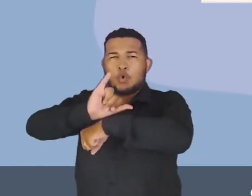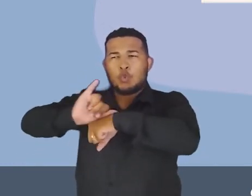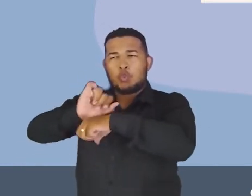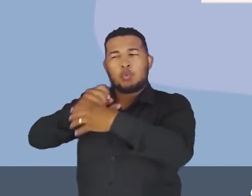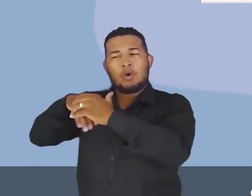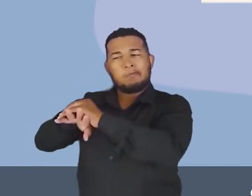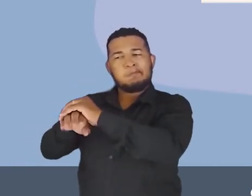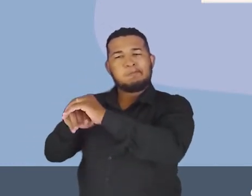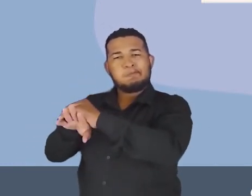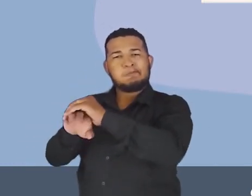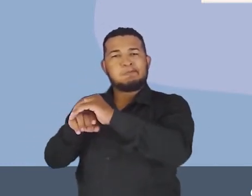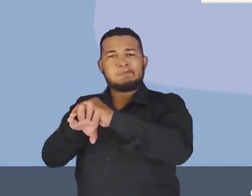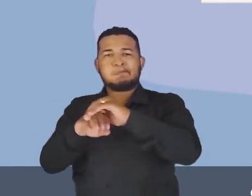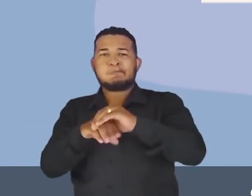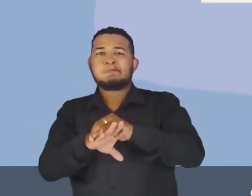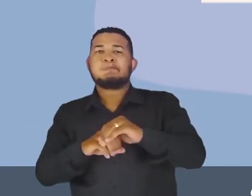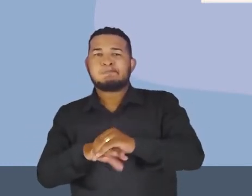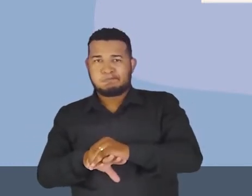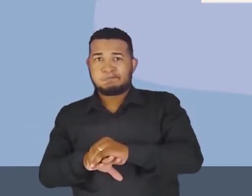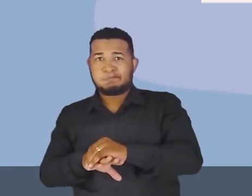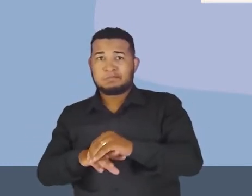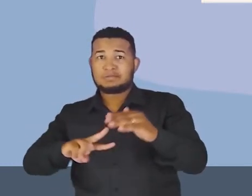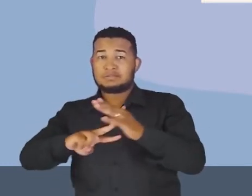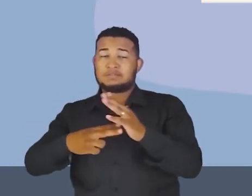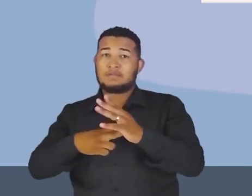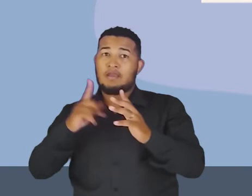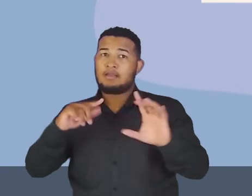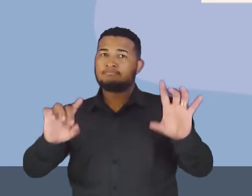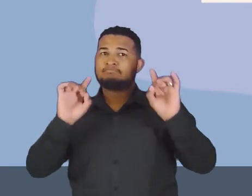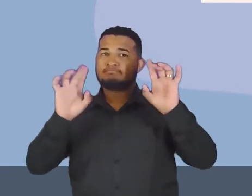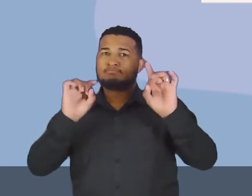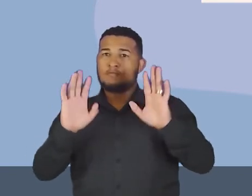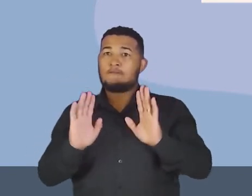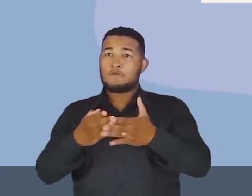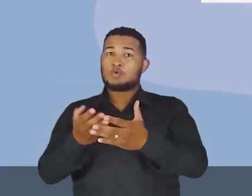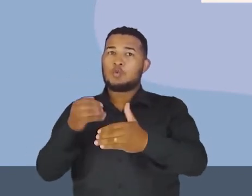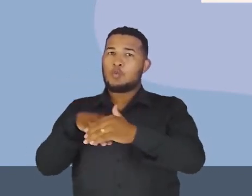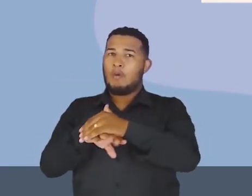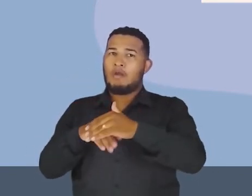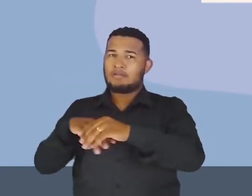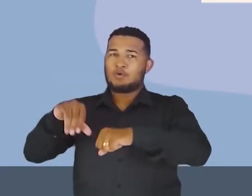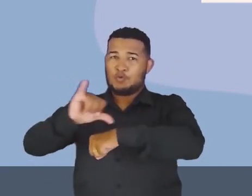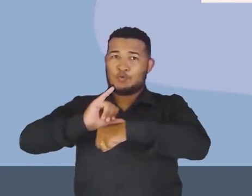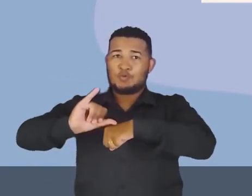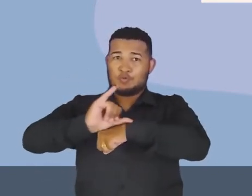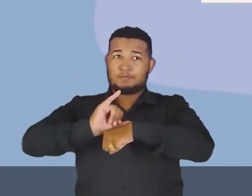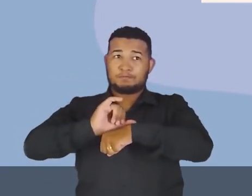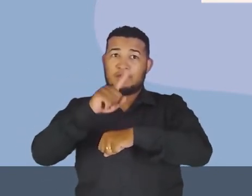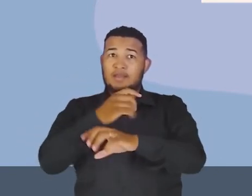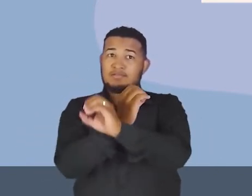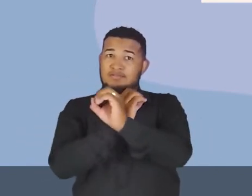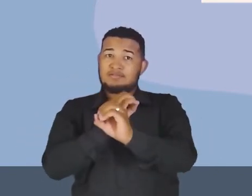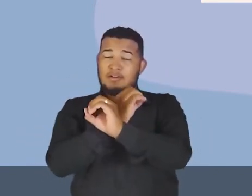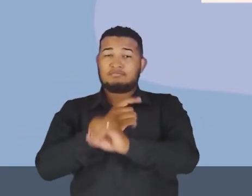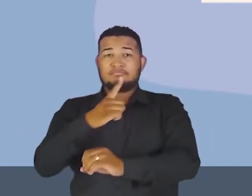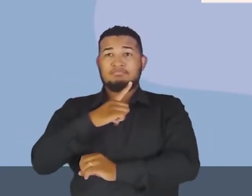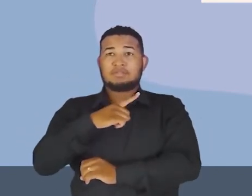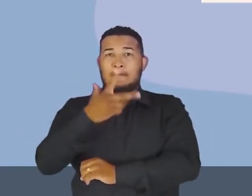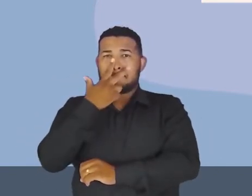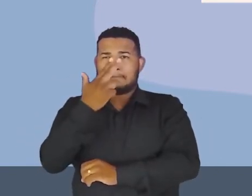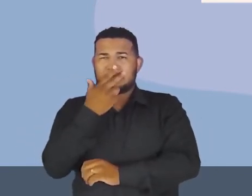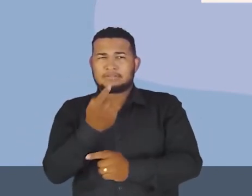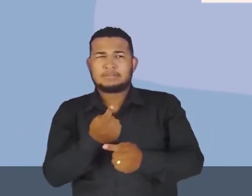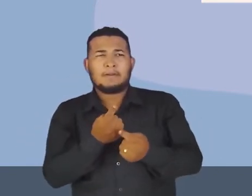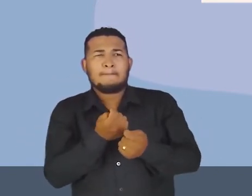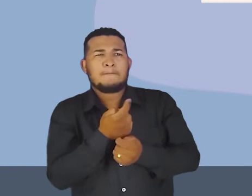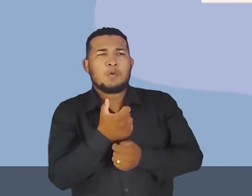parte da célula do adipócito, são células especializadas para o armazenamento de gordura. É uma célula que contém